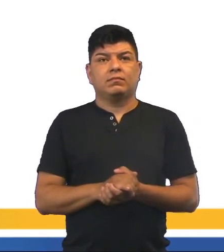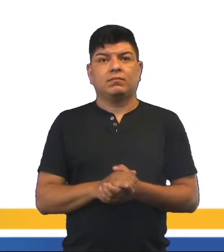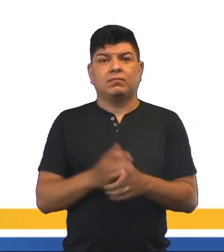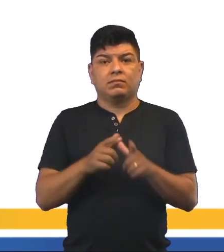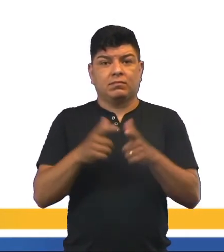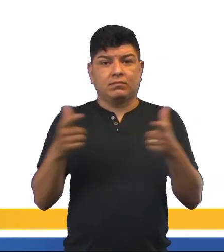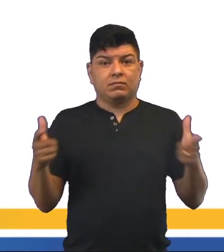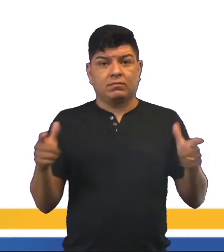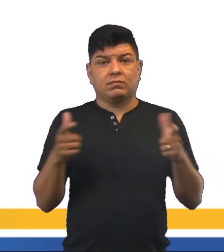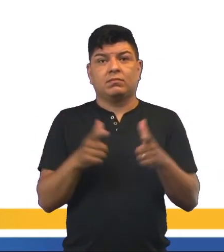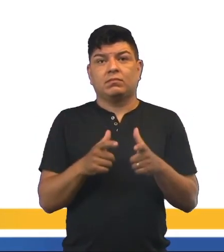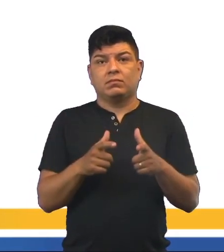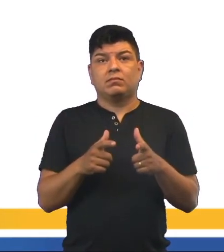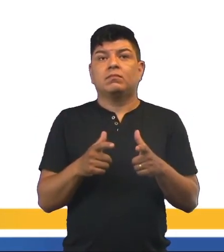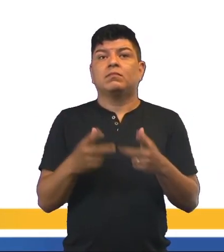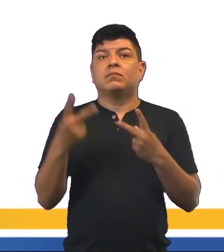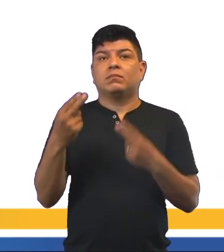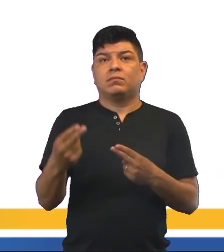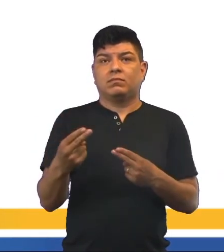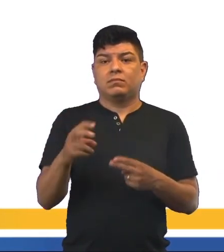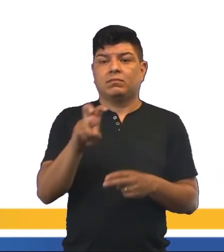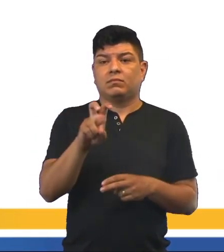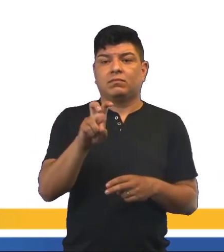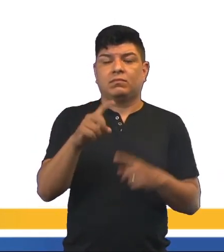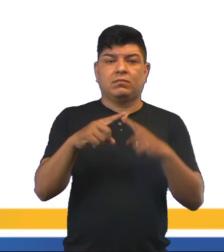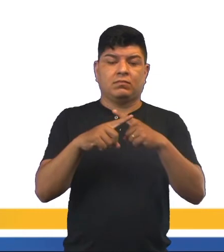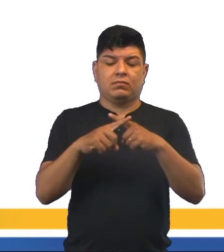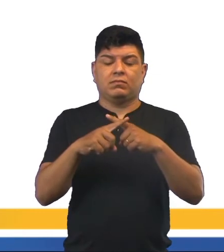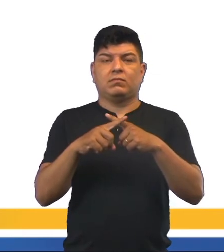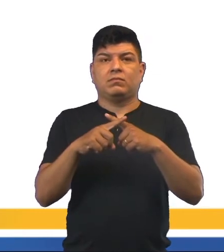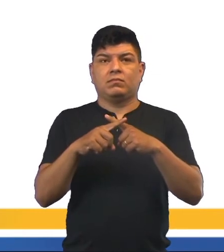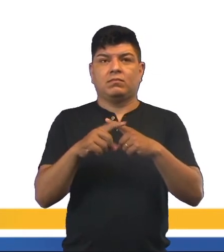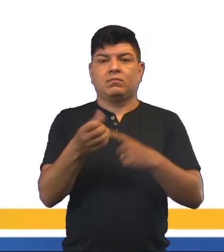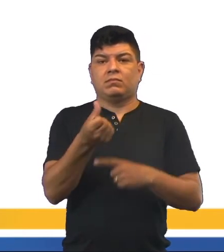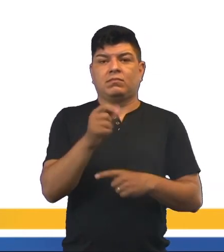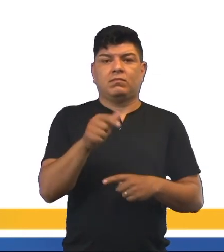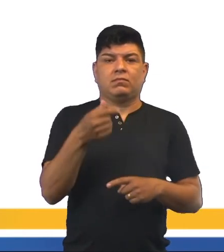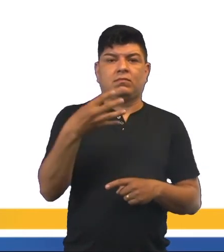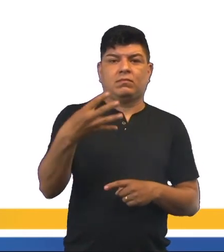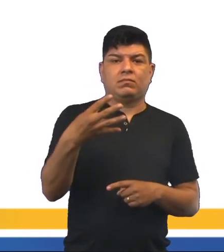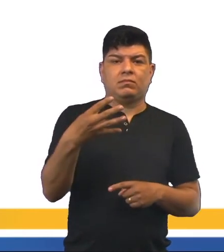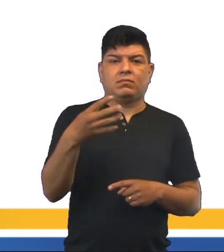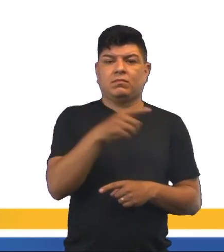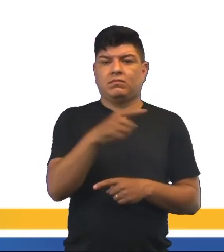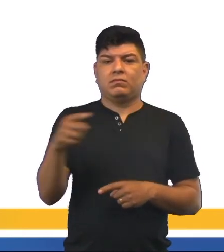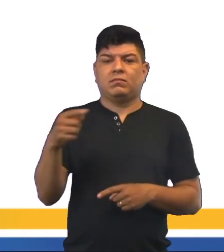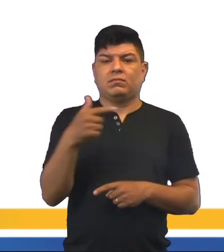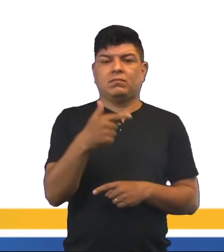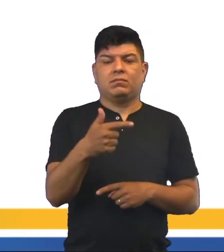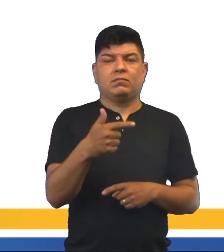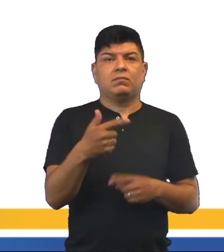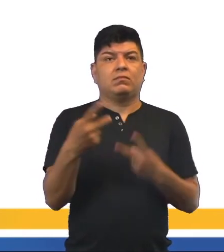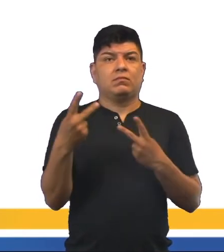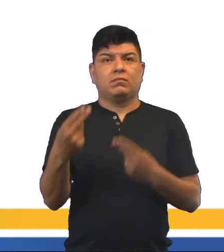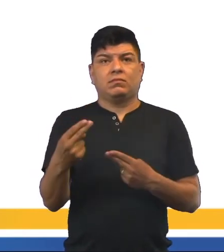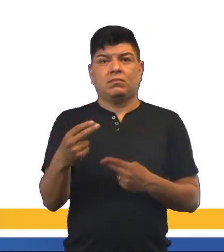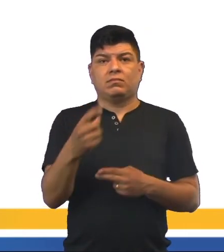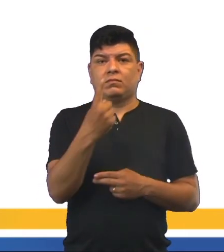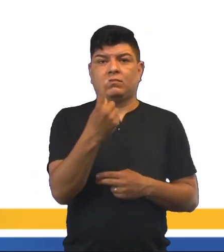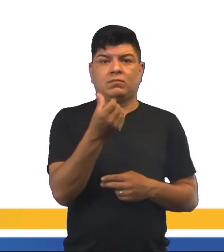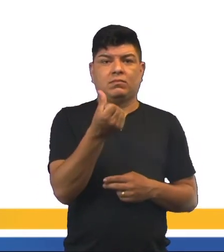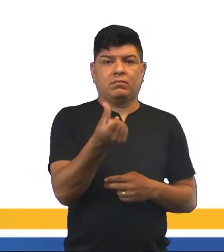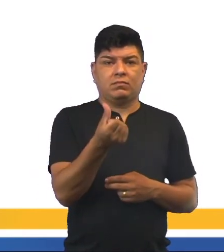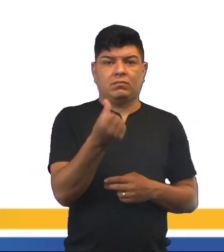o tamanho desse segmento correspondente vai ser 5 vezes 6,4 sobre 2, que é